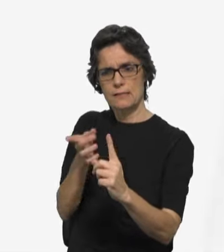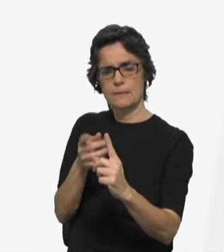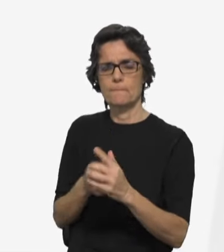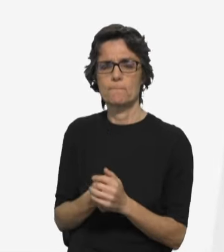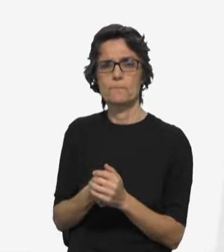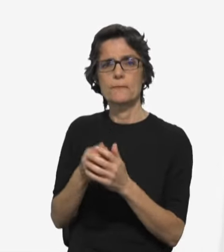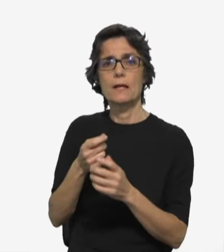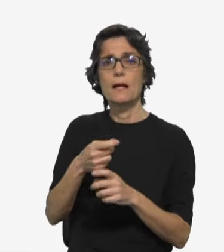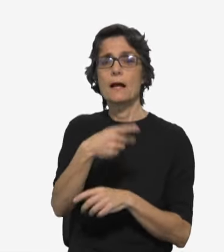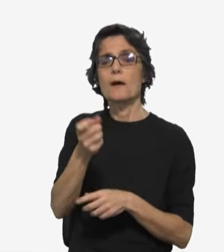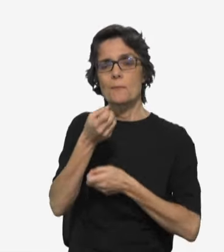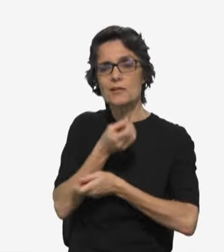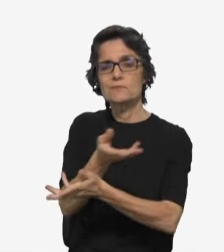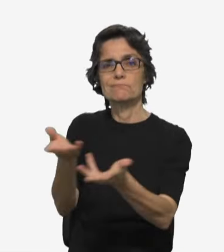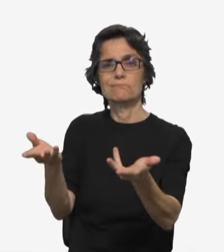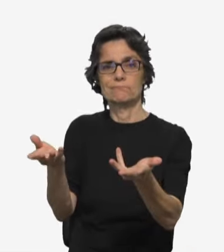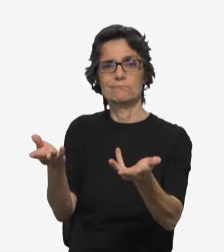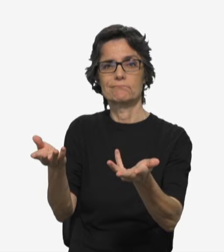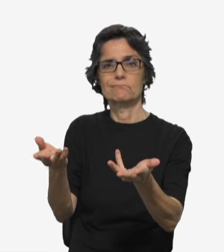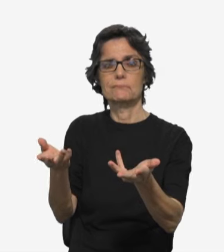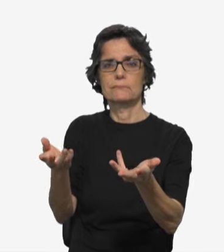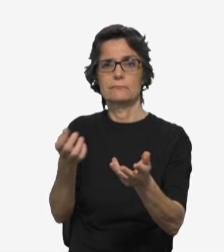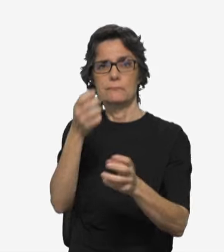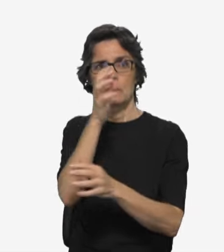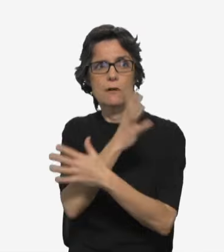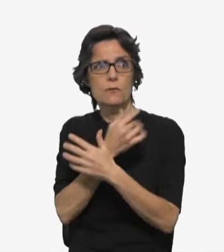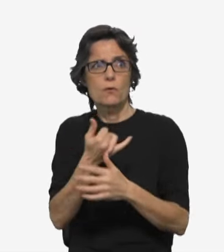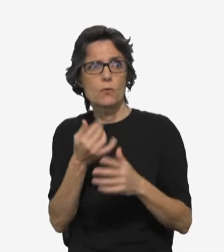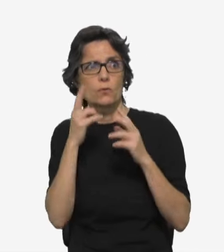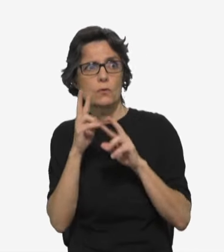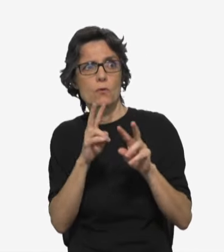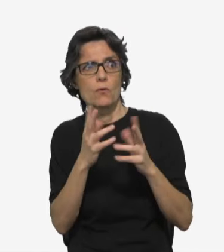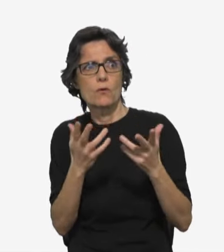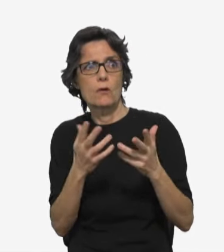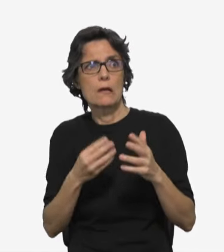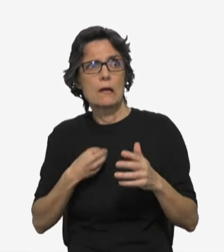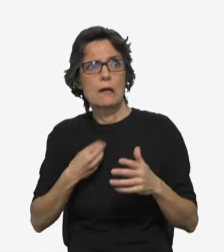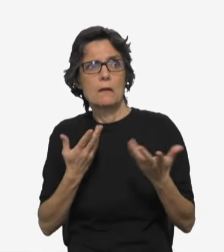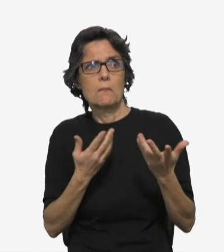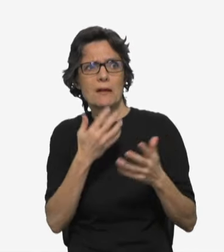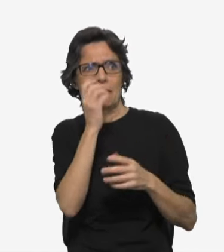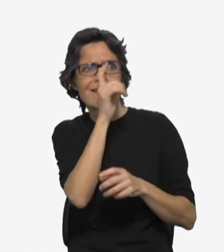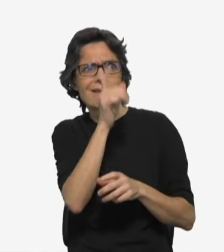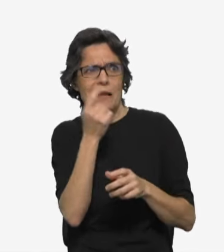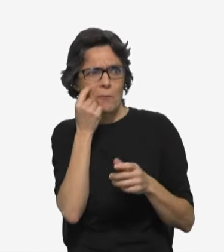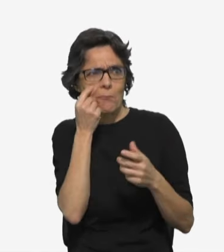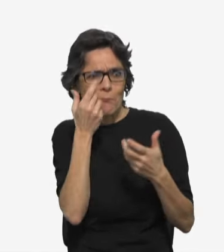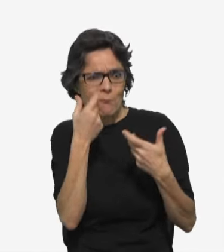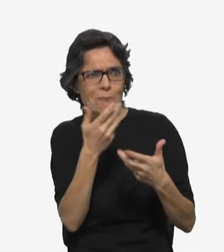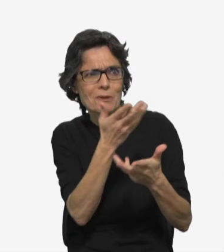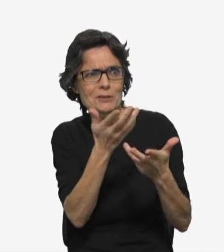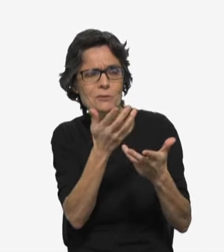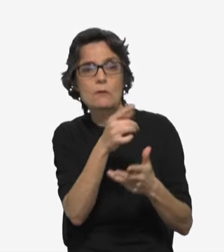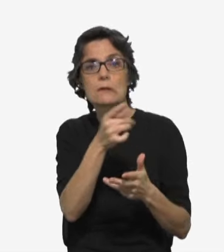"A paz esteja convosco." Espantados e cheios de medo, julgavam ver um espírito.